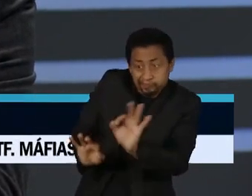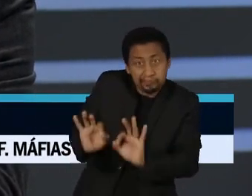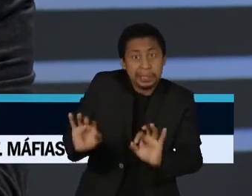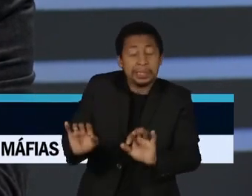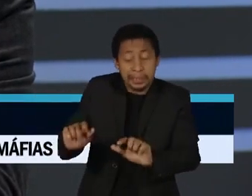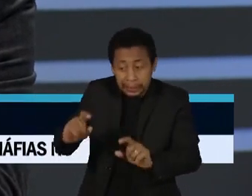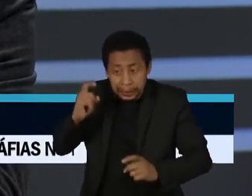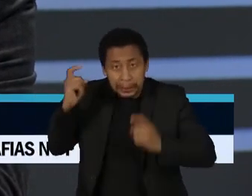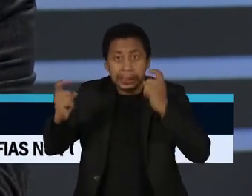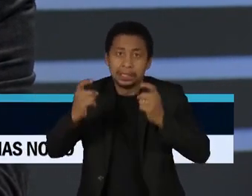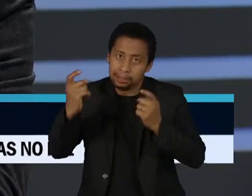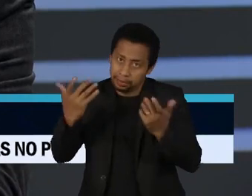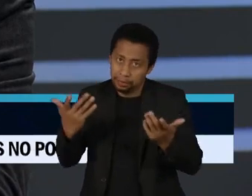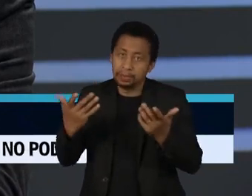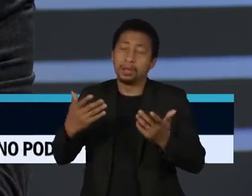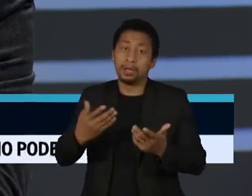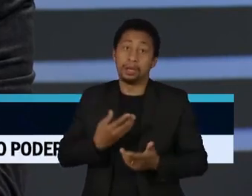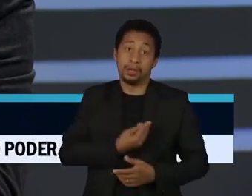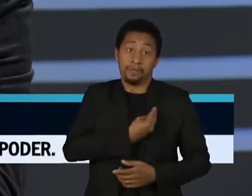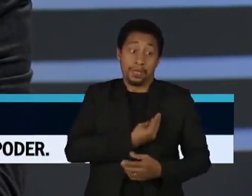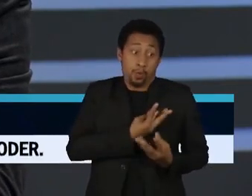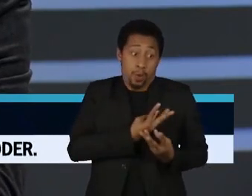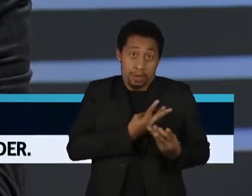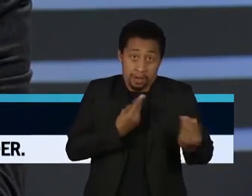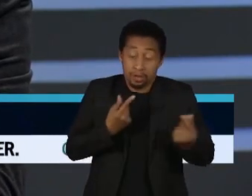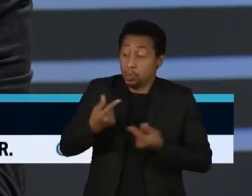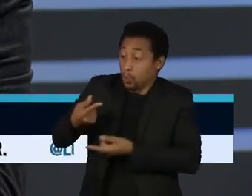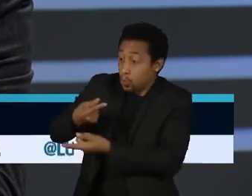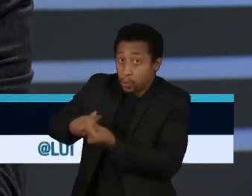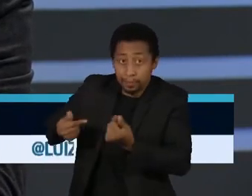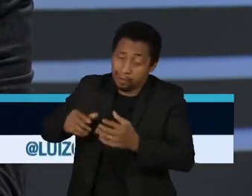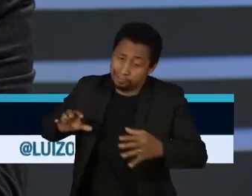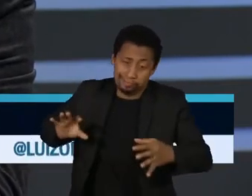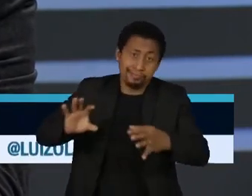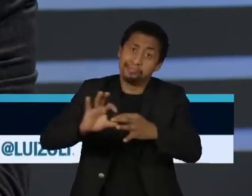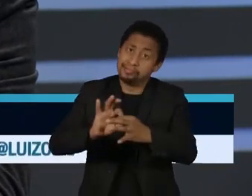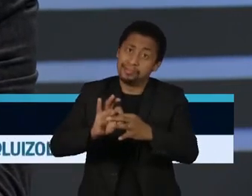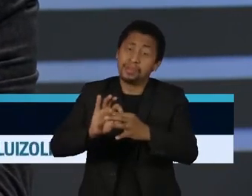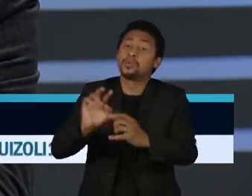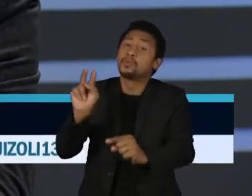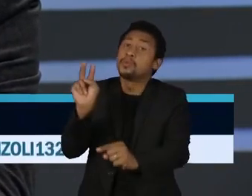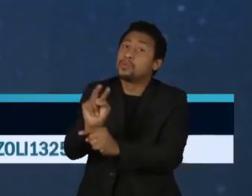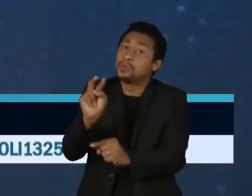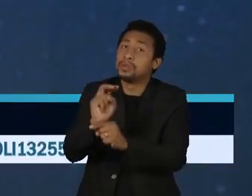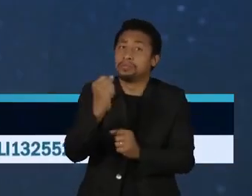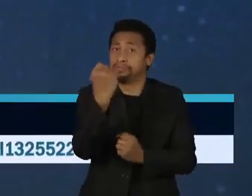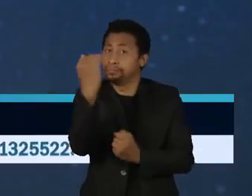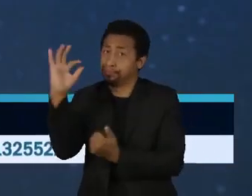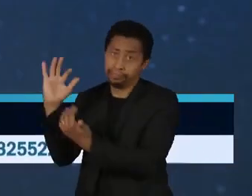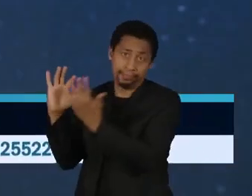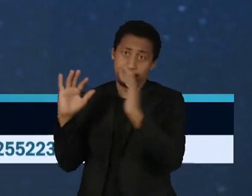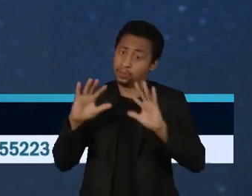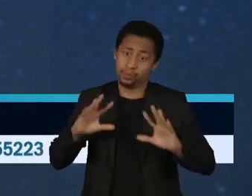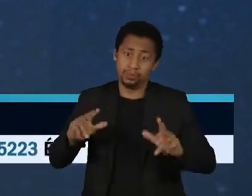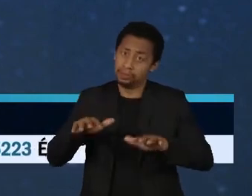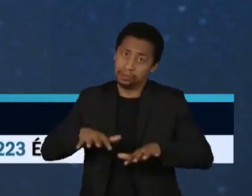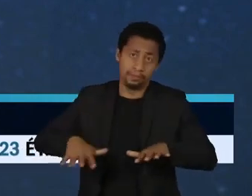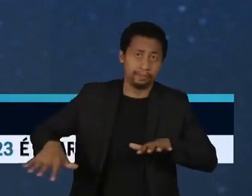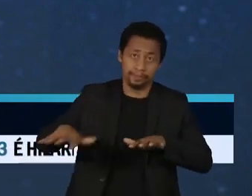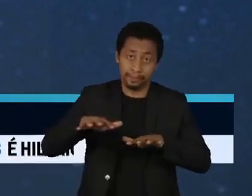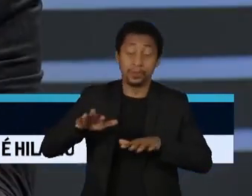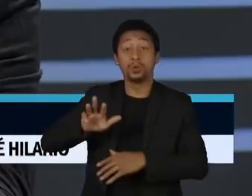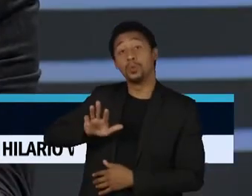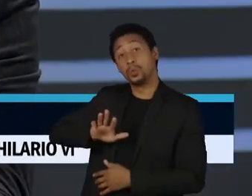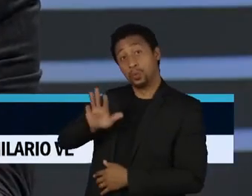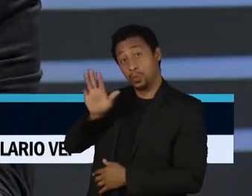ligada à economia ligada a você preservar o seu meio ambiente esse bioma então a visita do